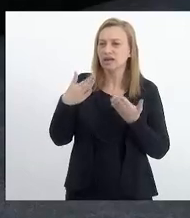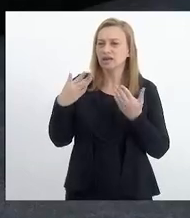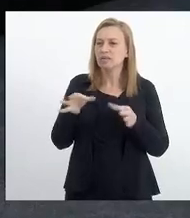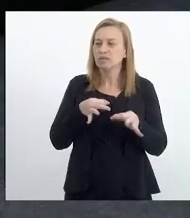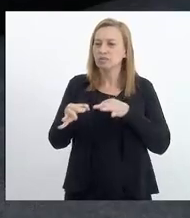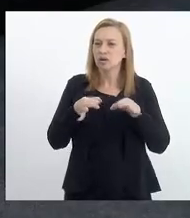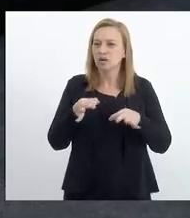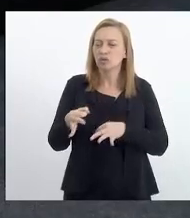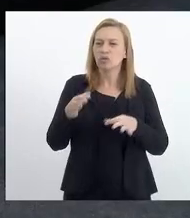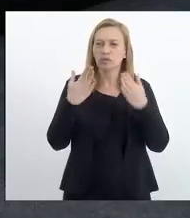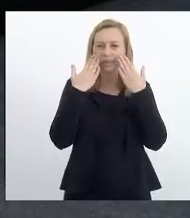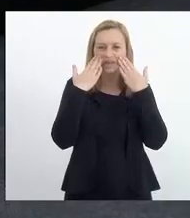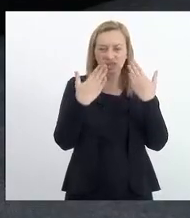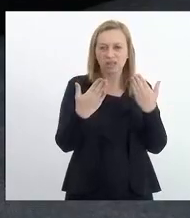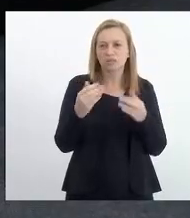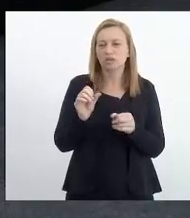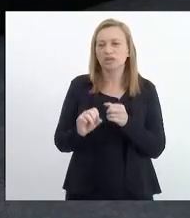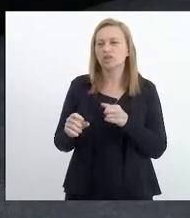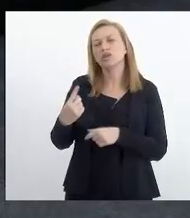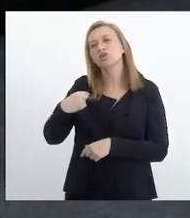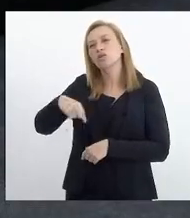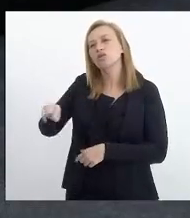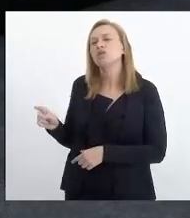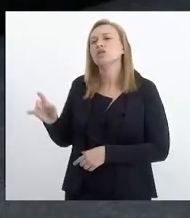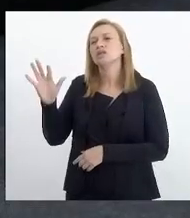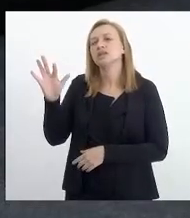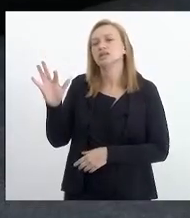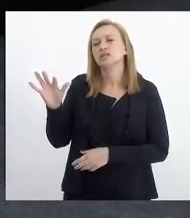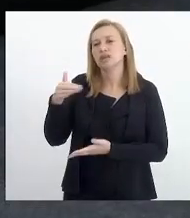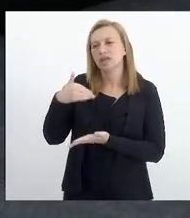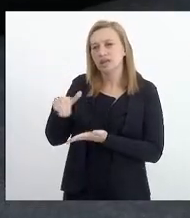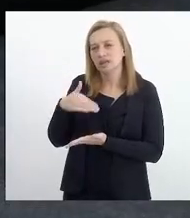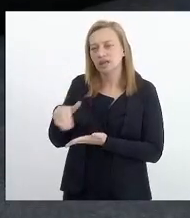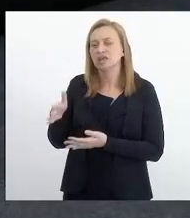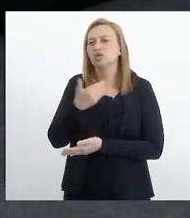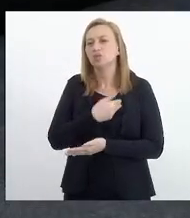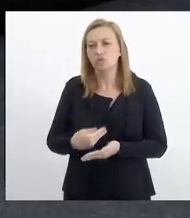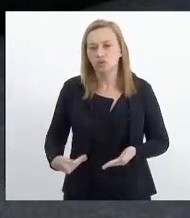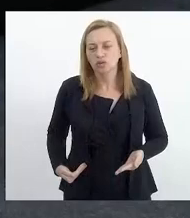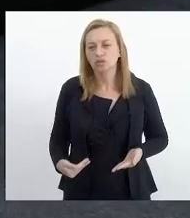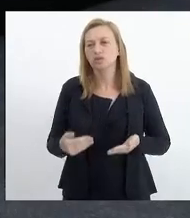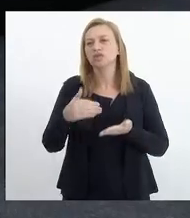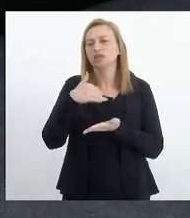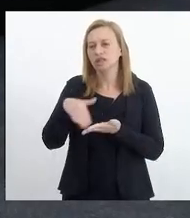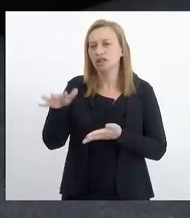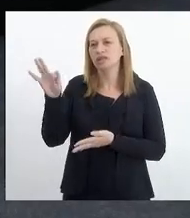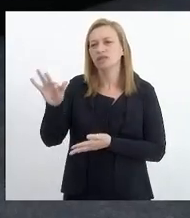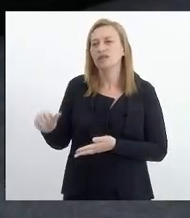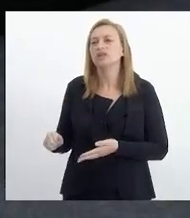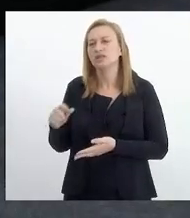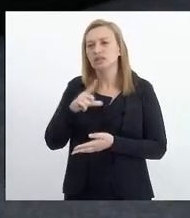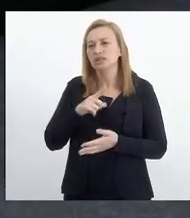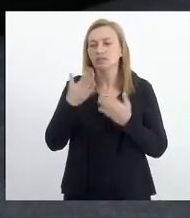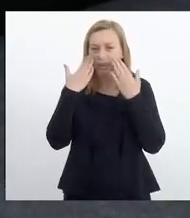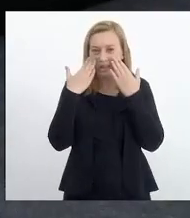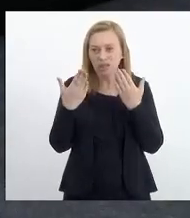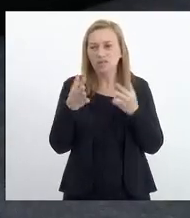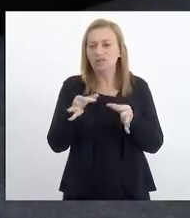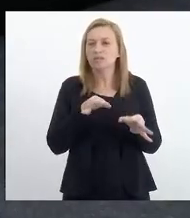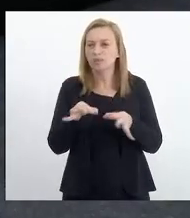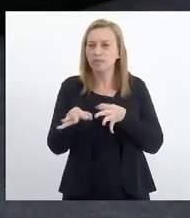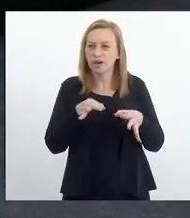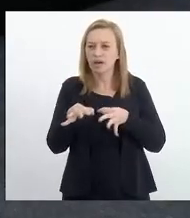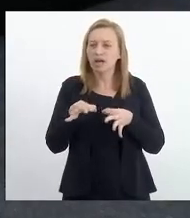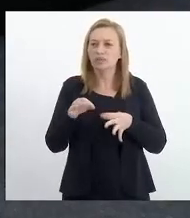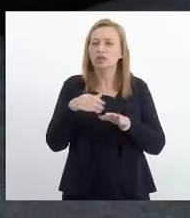fazer. E eu estive na Secretaria de Governo, estive na Secretaria de Fazenda, e há uma apresentação sendo feita para